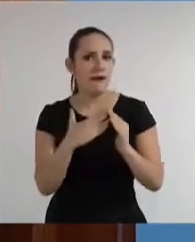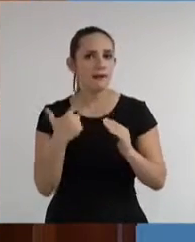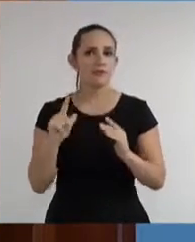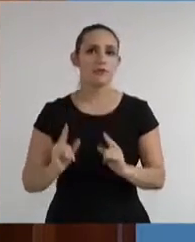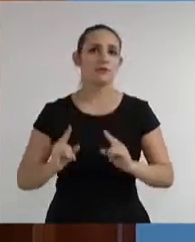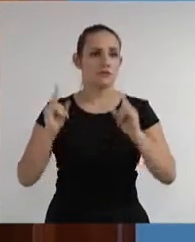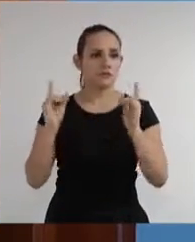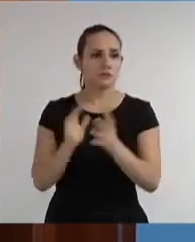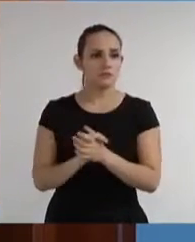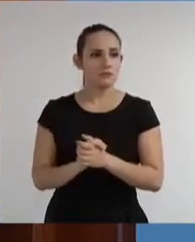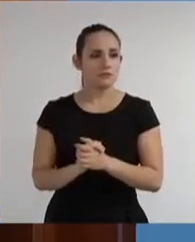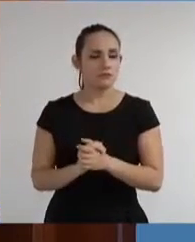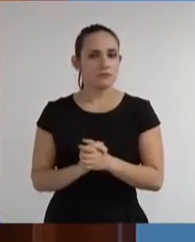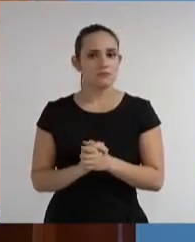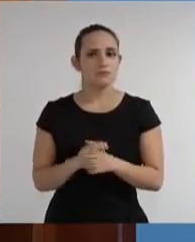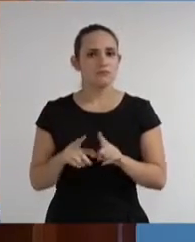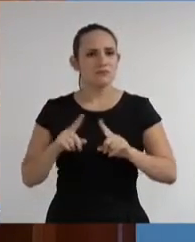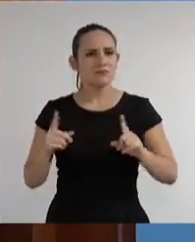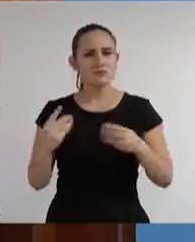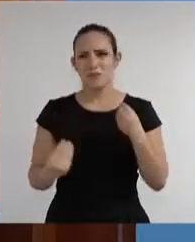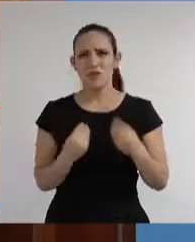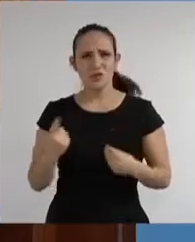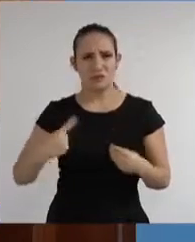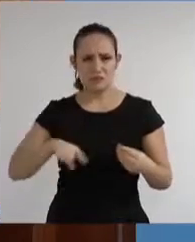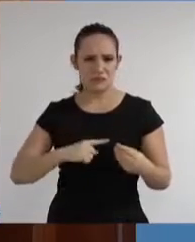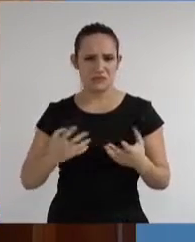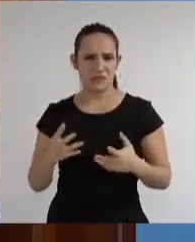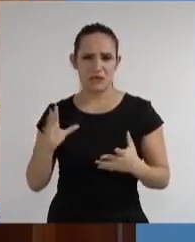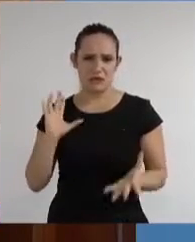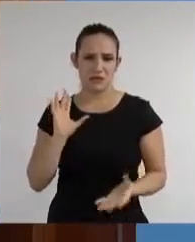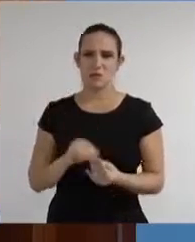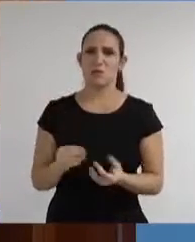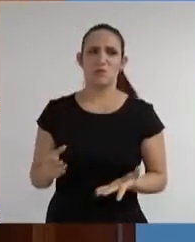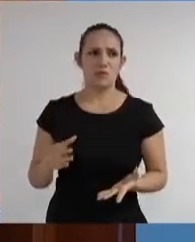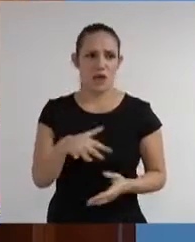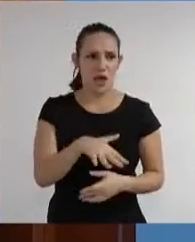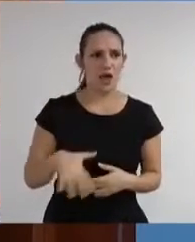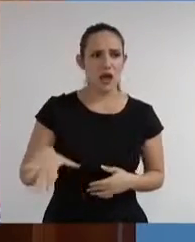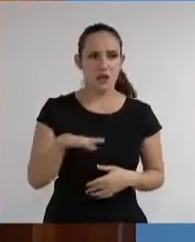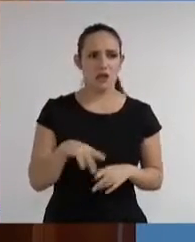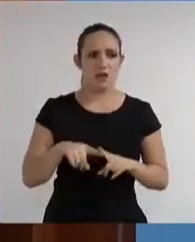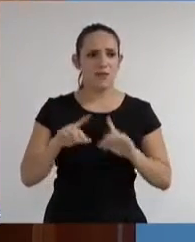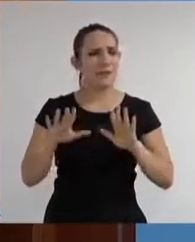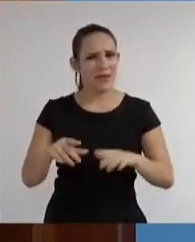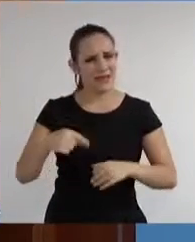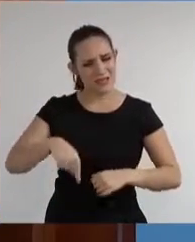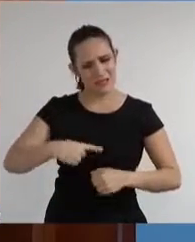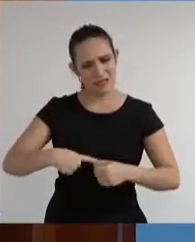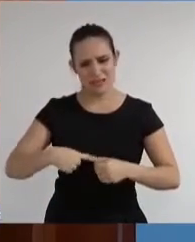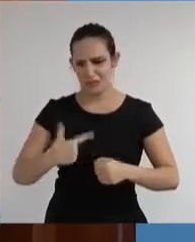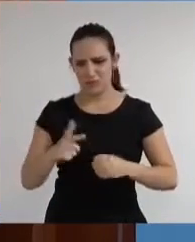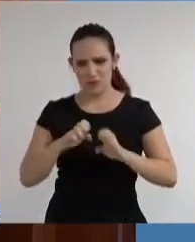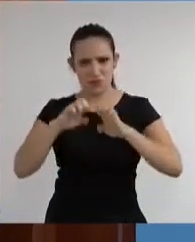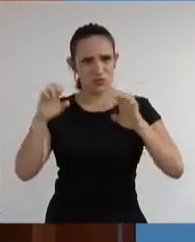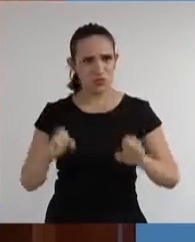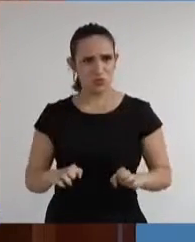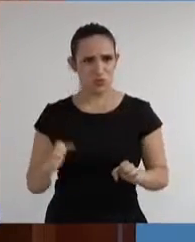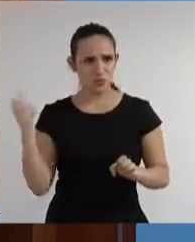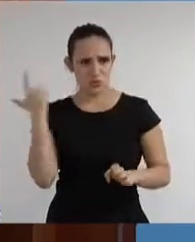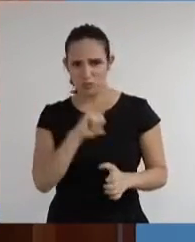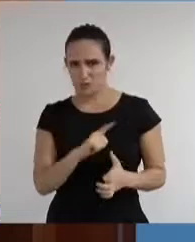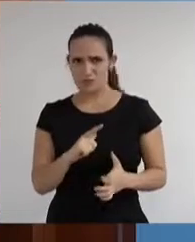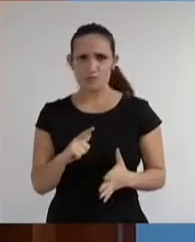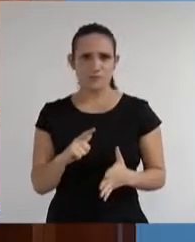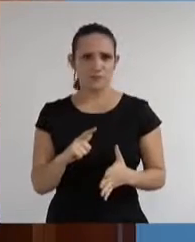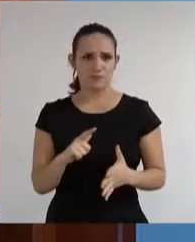tal distância o município de Campo Grande, numa amplitude de uma área, sendo que o município não tem estrutura de poder abrir todas as